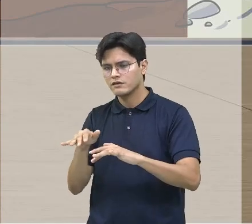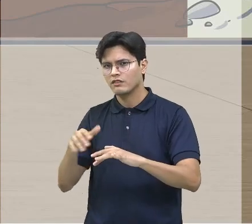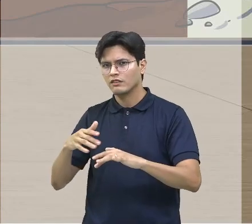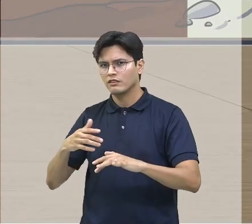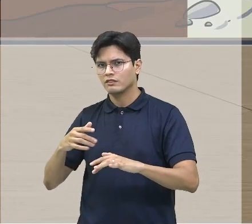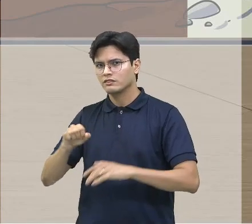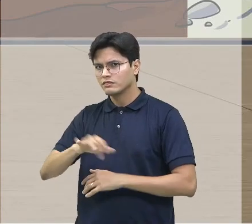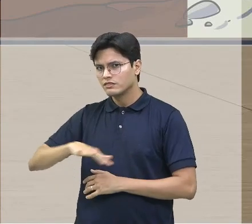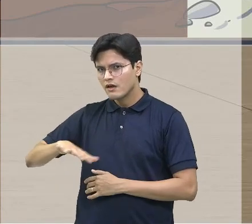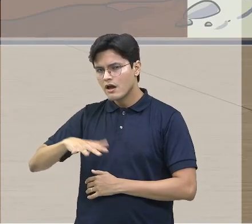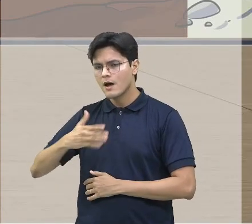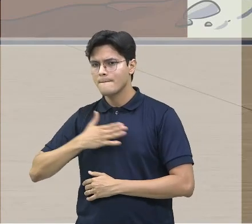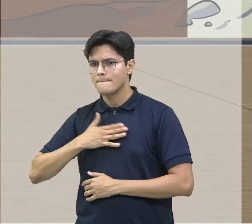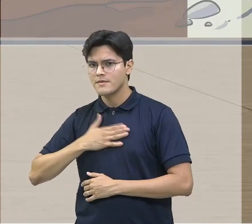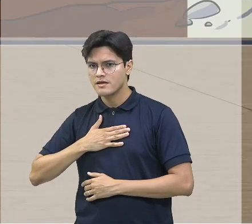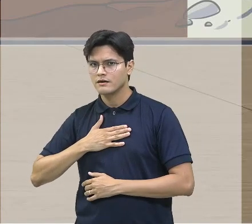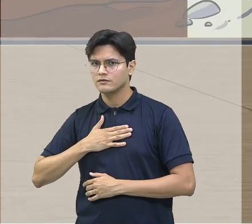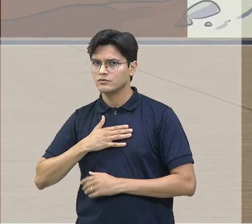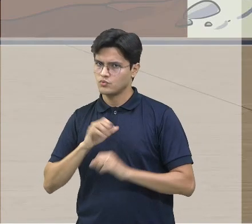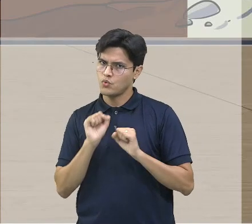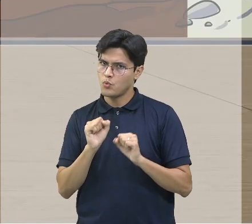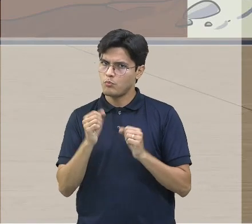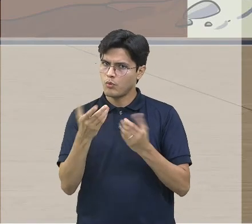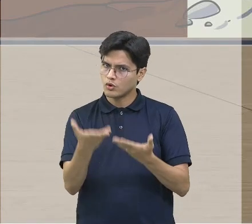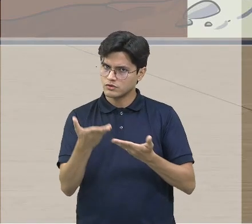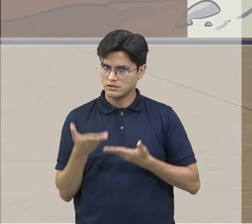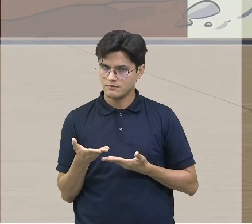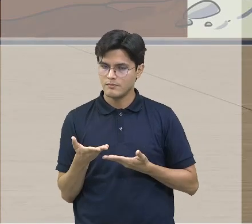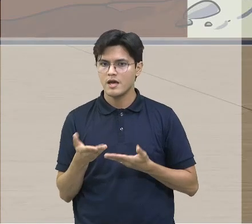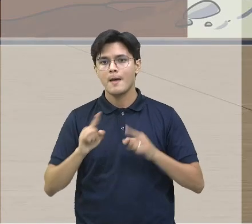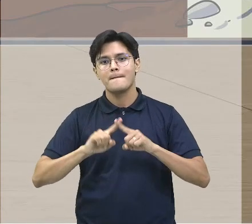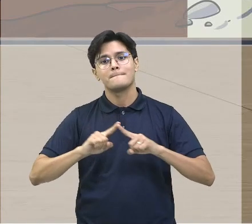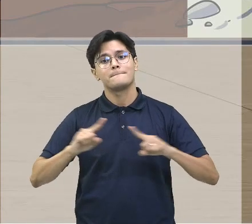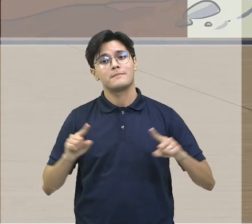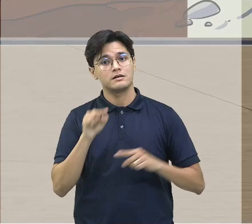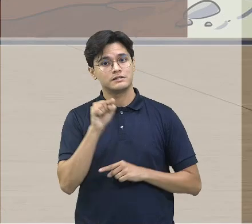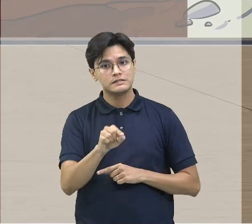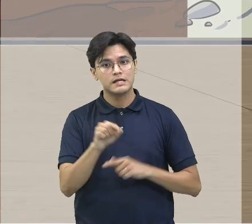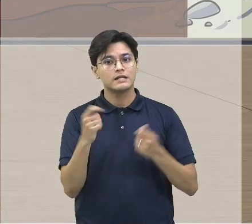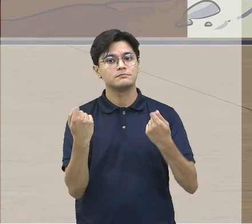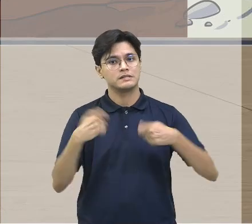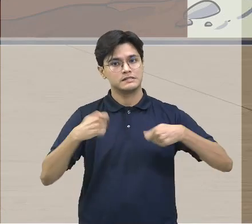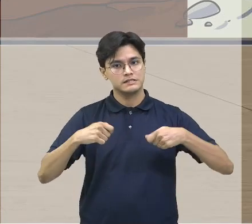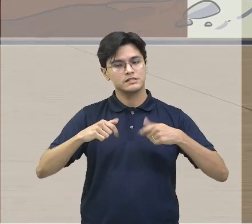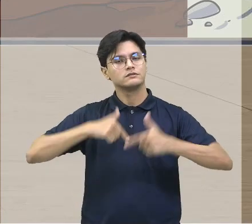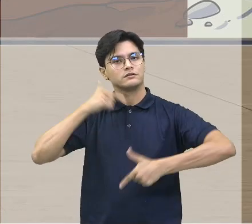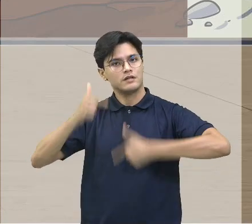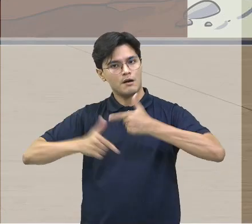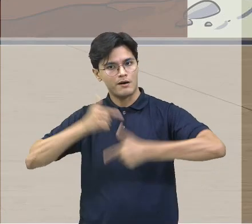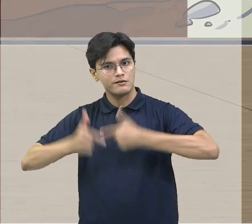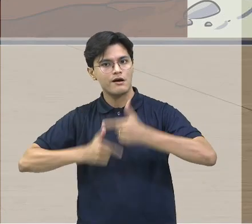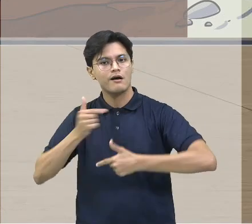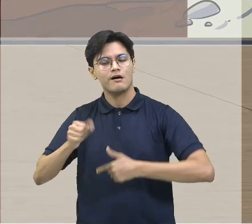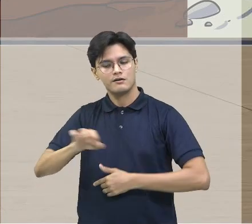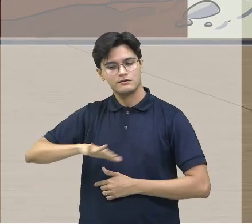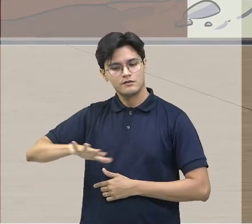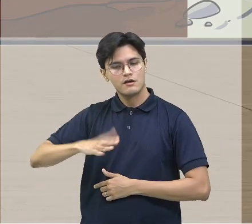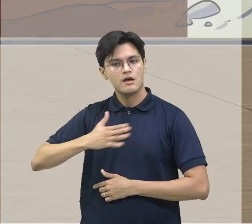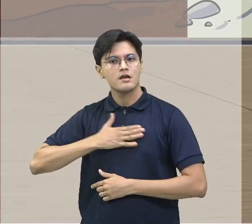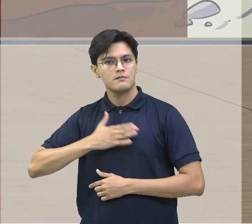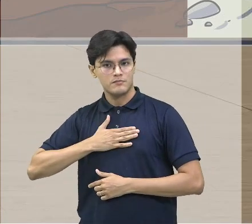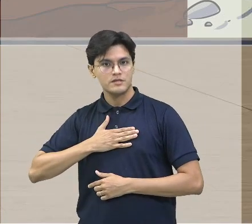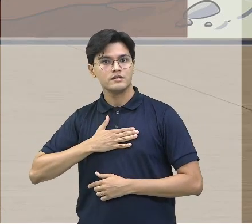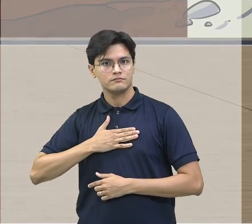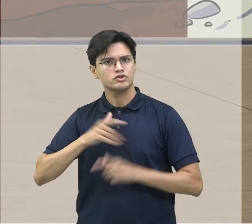que essas pessoas trabalhem nessa terra e grande parte da produção que elas vão realizar ali na